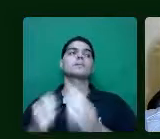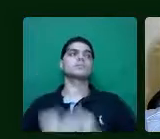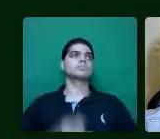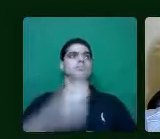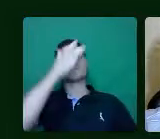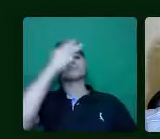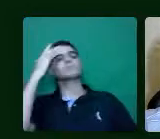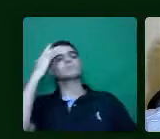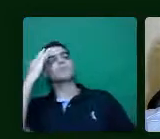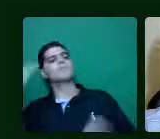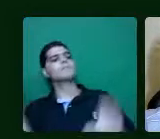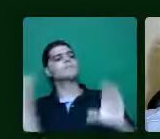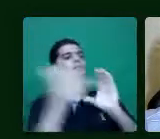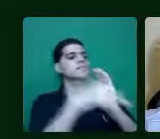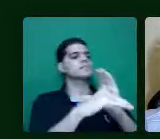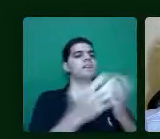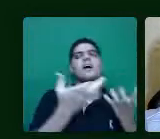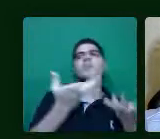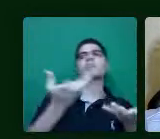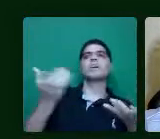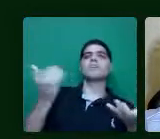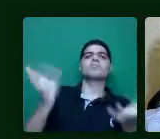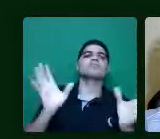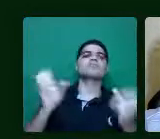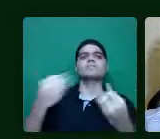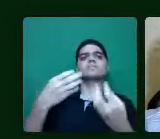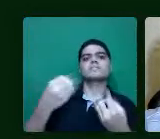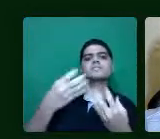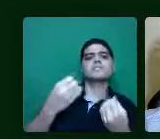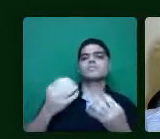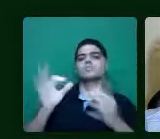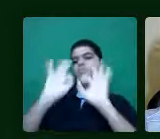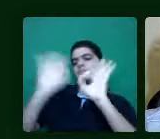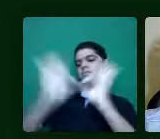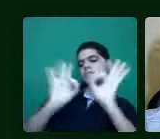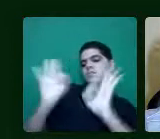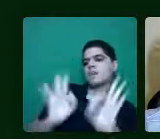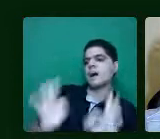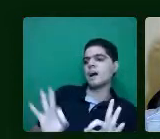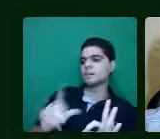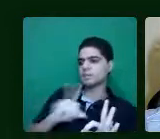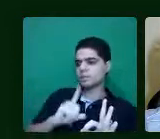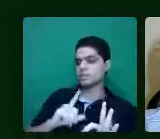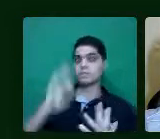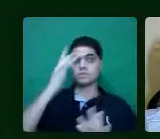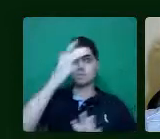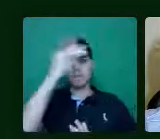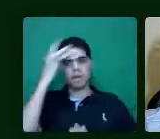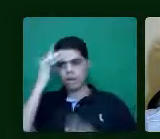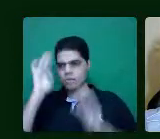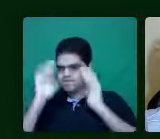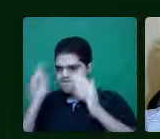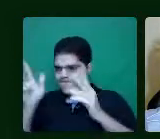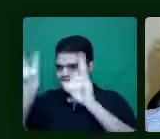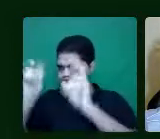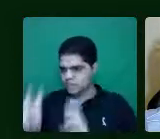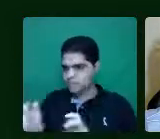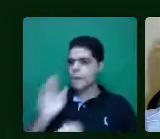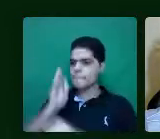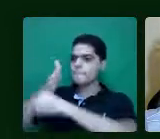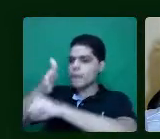sobre design. Se você é um mentor dessa especialidade, você já clica ali, já cai no time e começa a